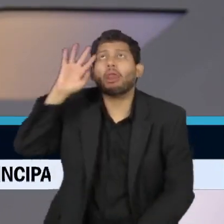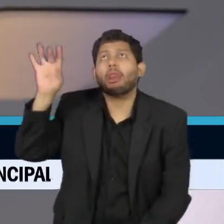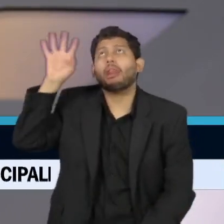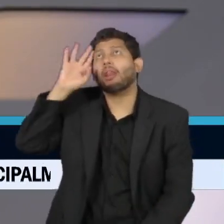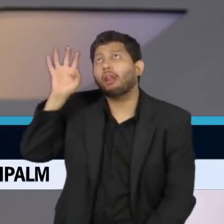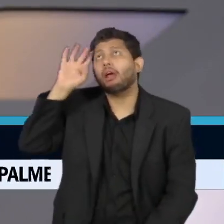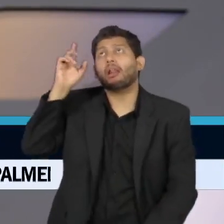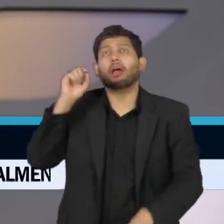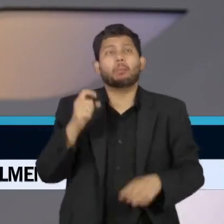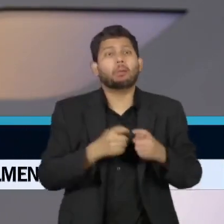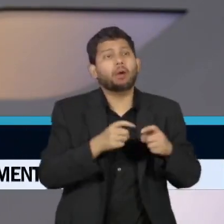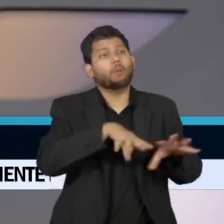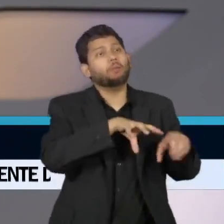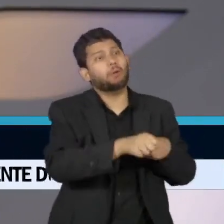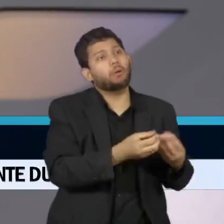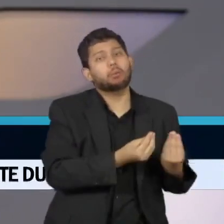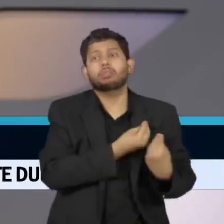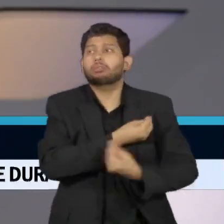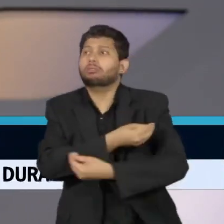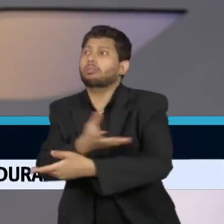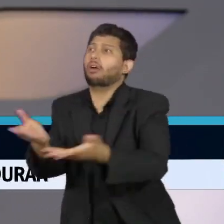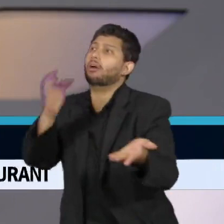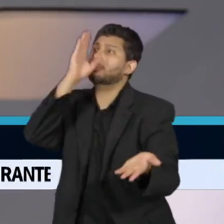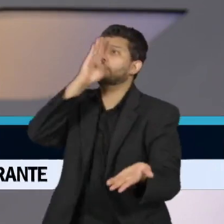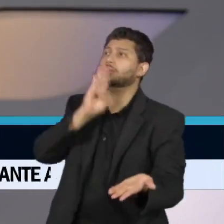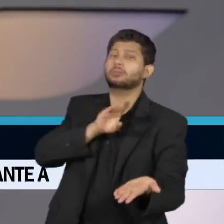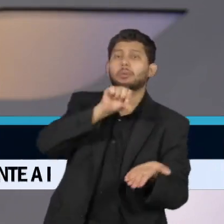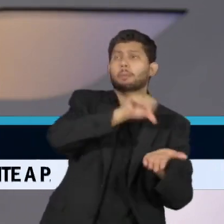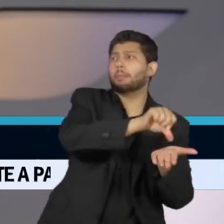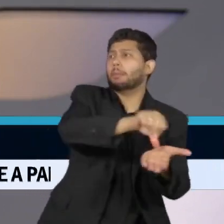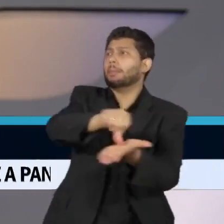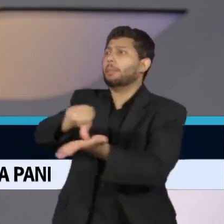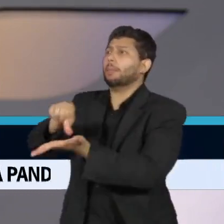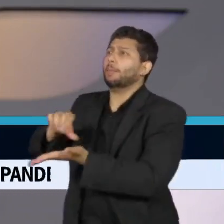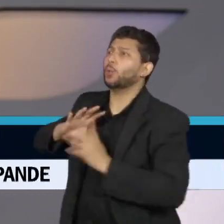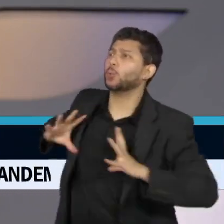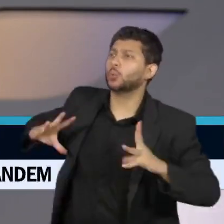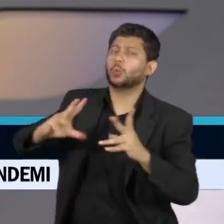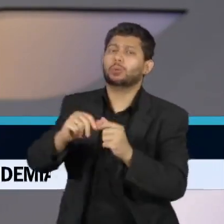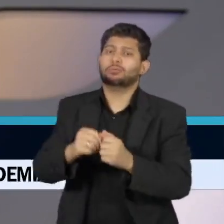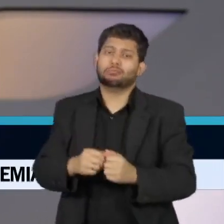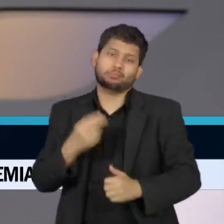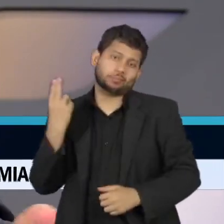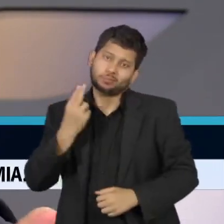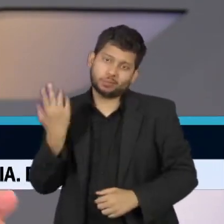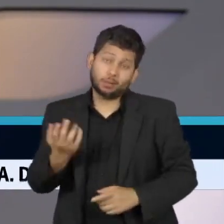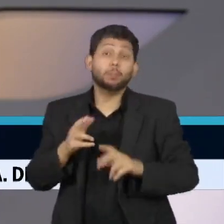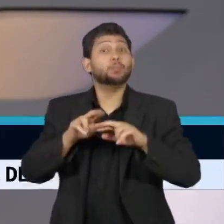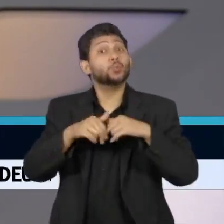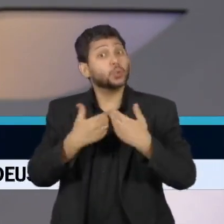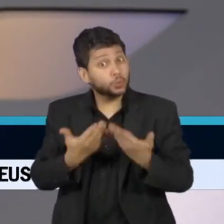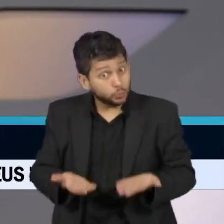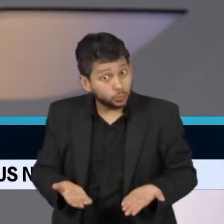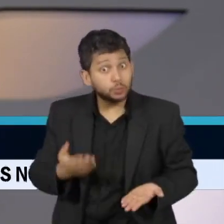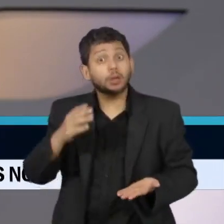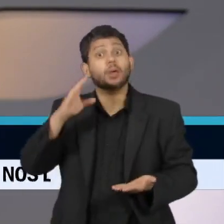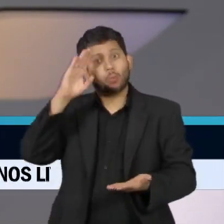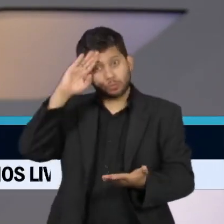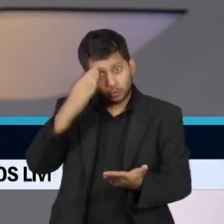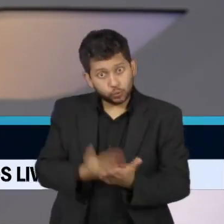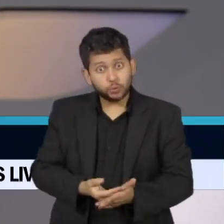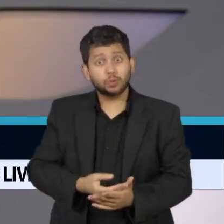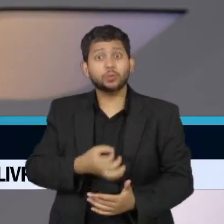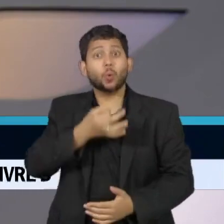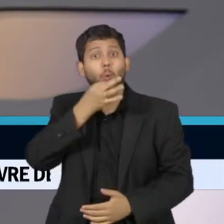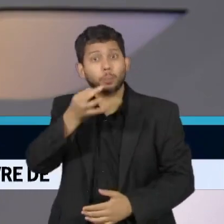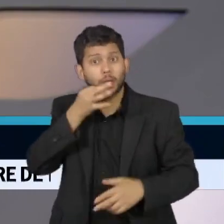médicos num curto espaço de tempo suficientes para estar em todos os pontos onde eles são necessários. Por isso que eu sou muito mais a favor da opinião